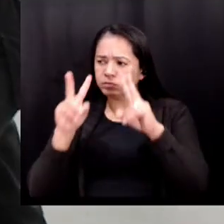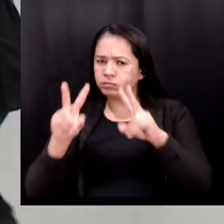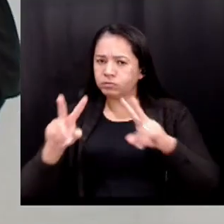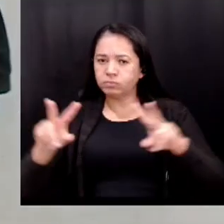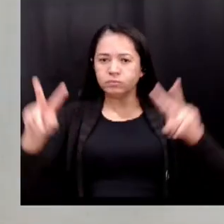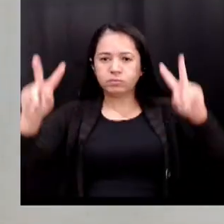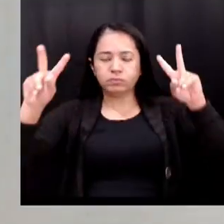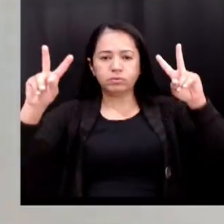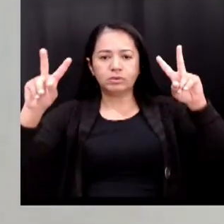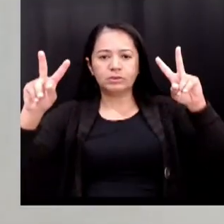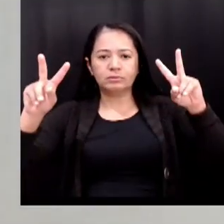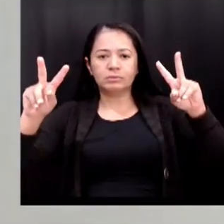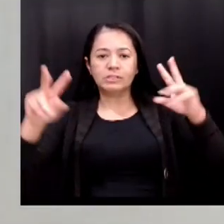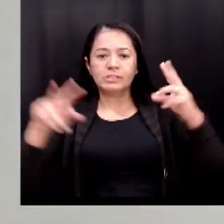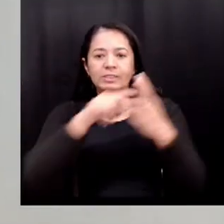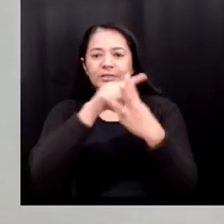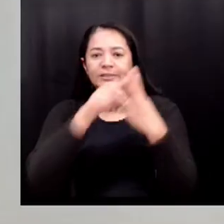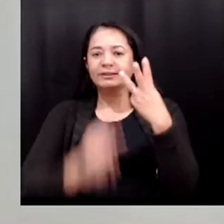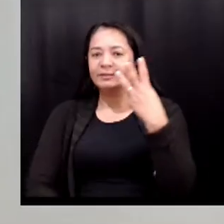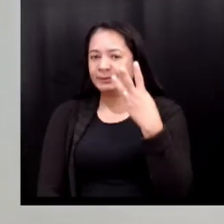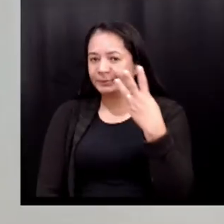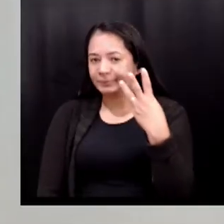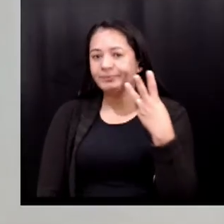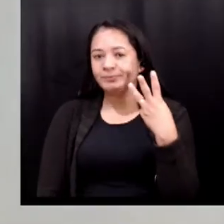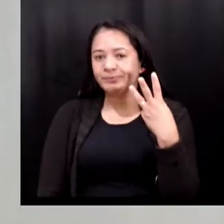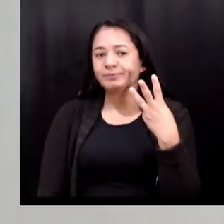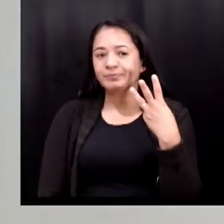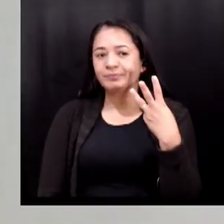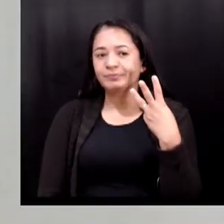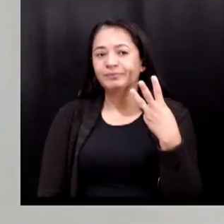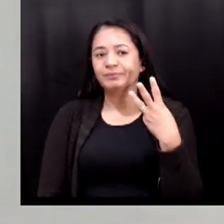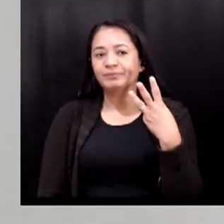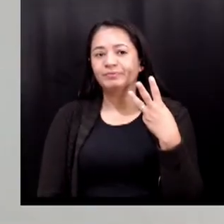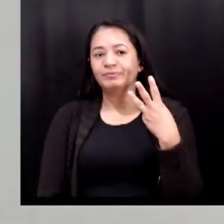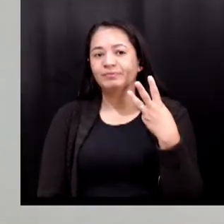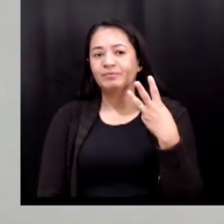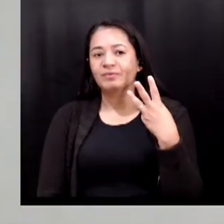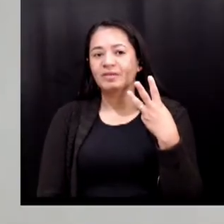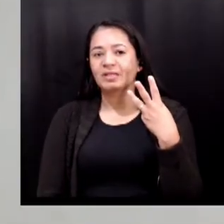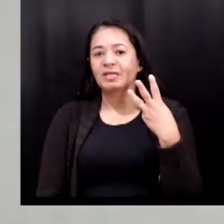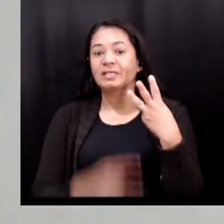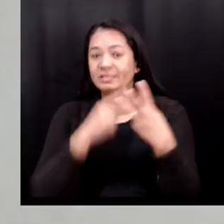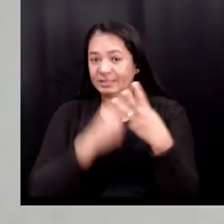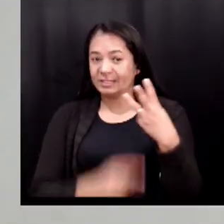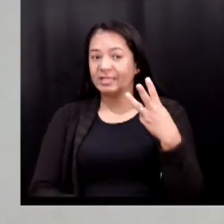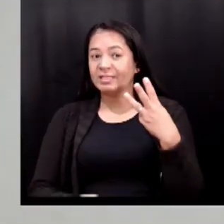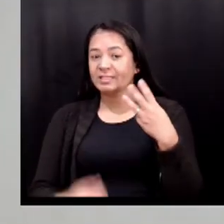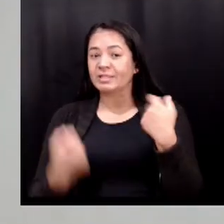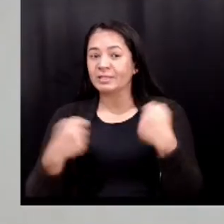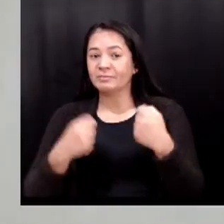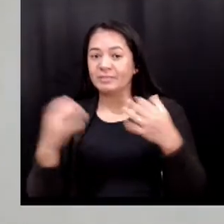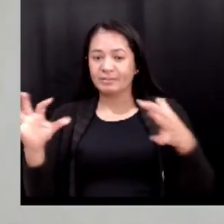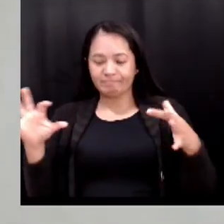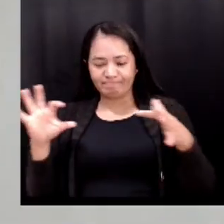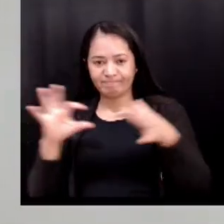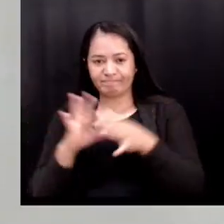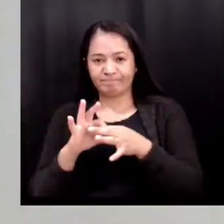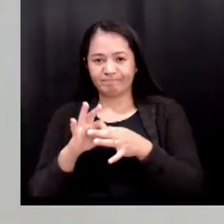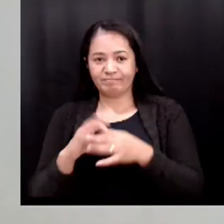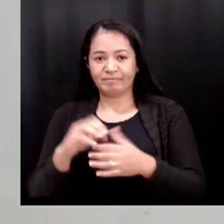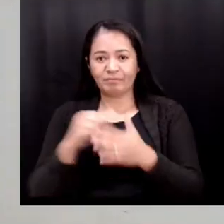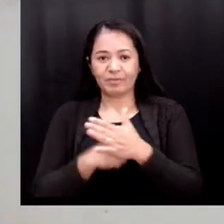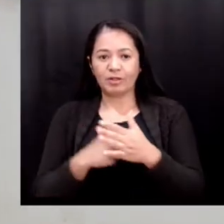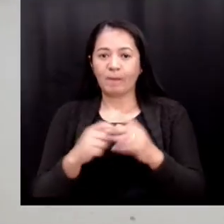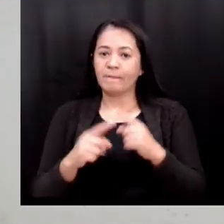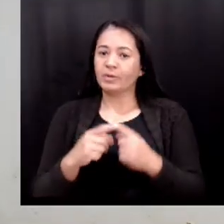3 partes, 3 componentes que precisam estar conectados para uma luta, senão a luta ela não acontece.